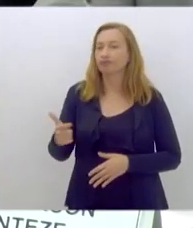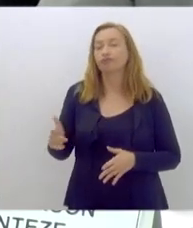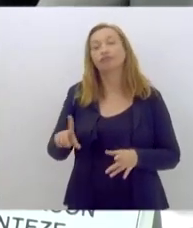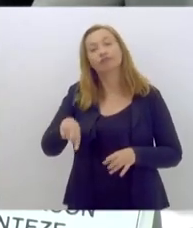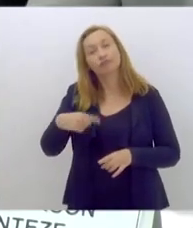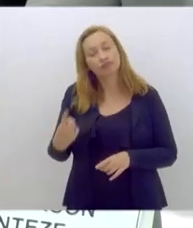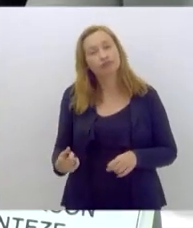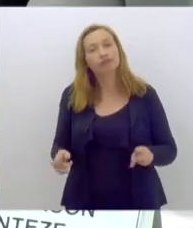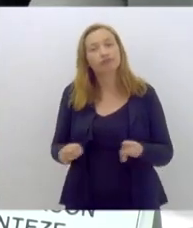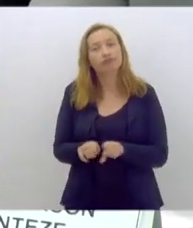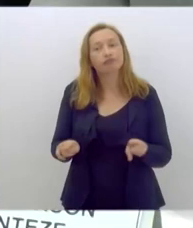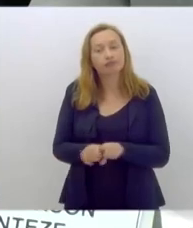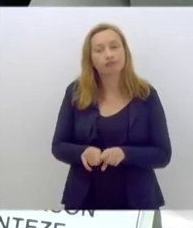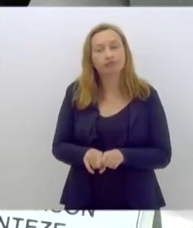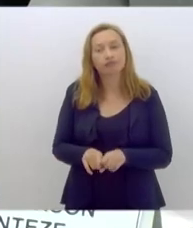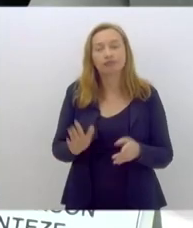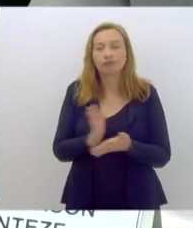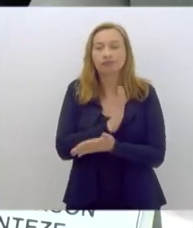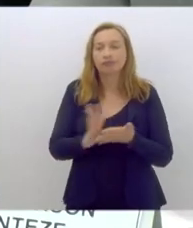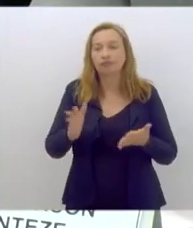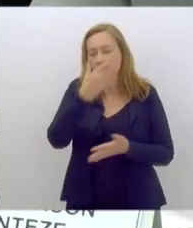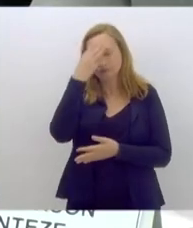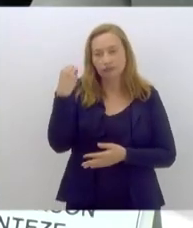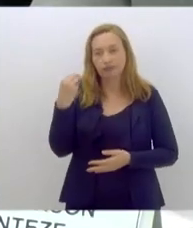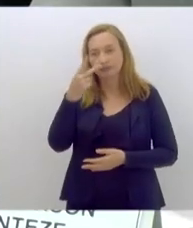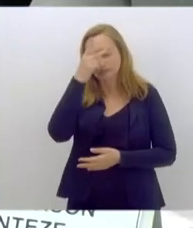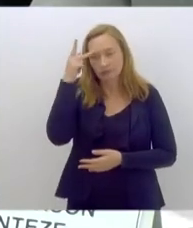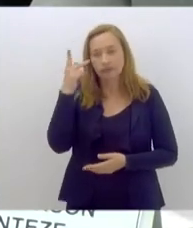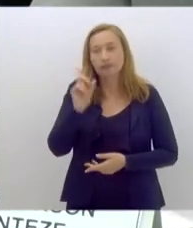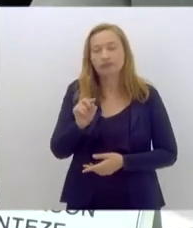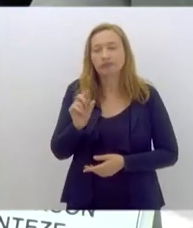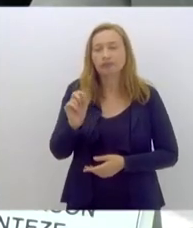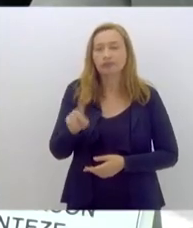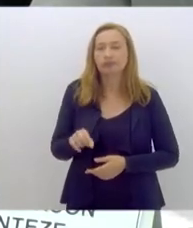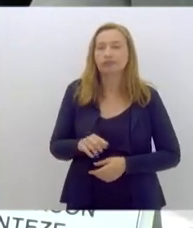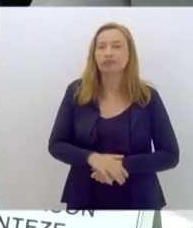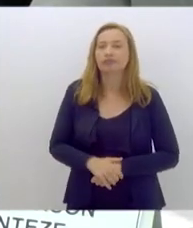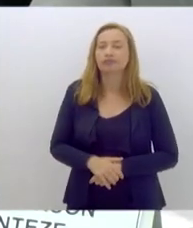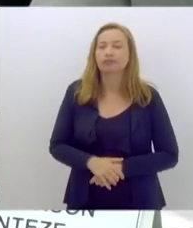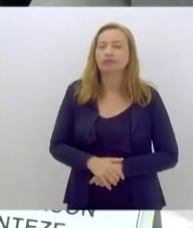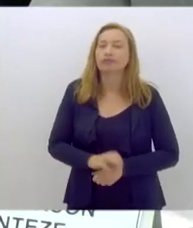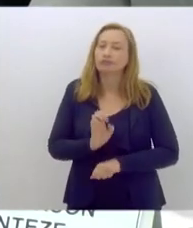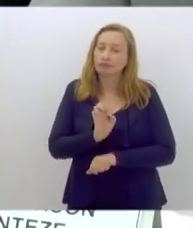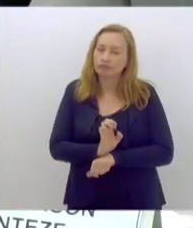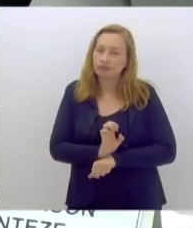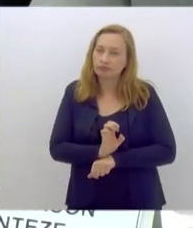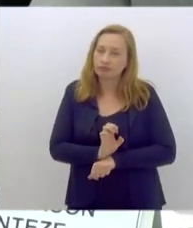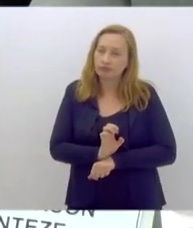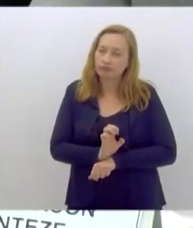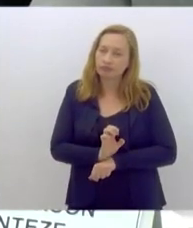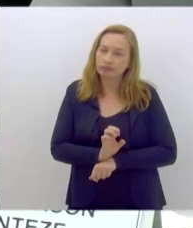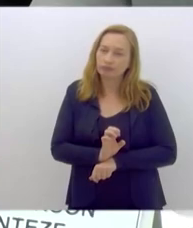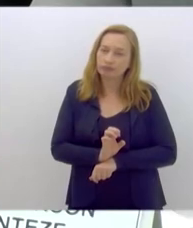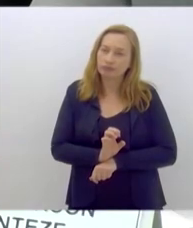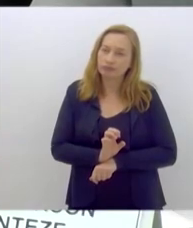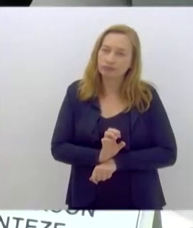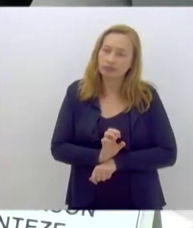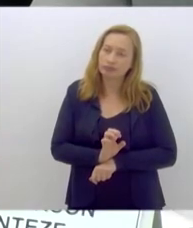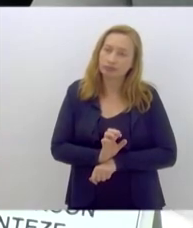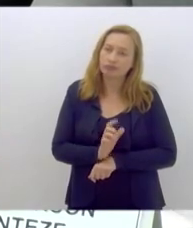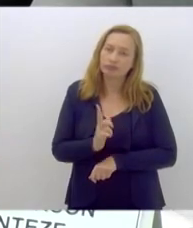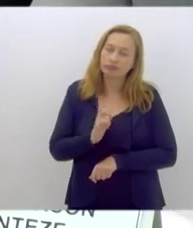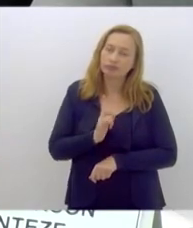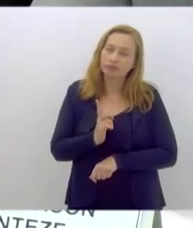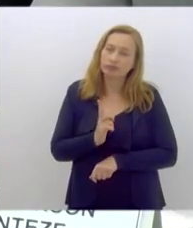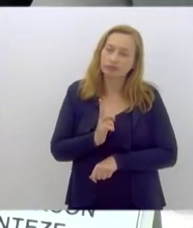muitas vezes passa despercebido pela maioria das pessoas que é o fato do Estado estar com as